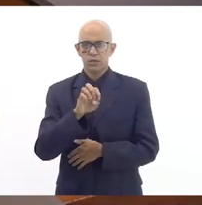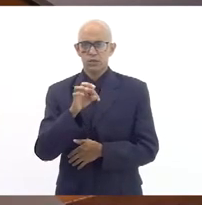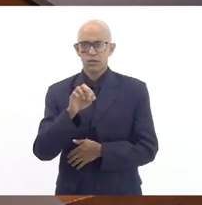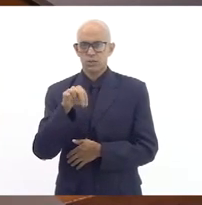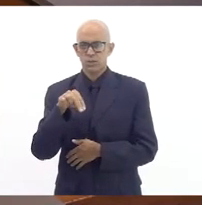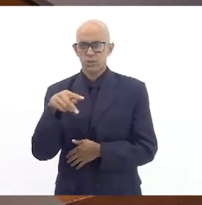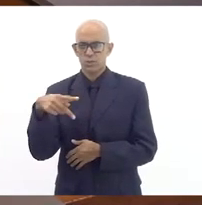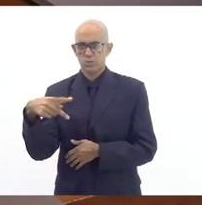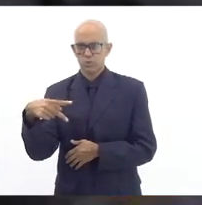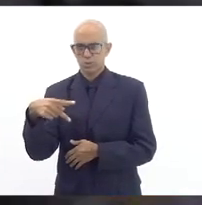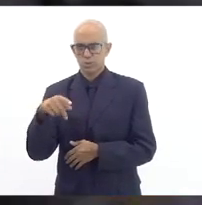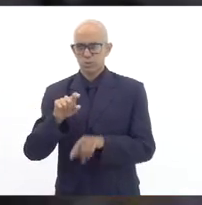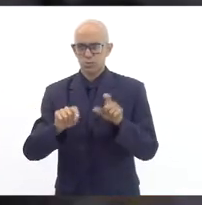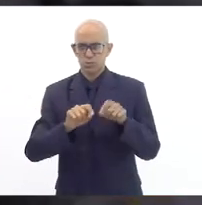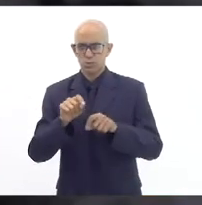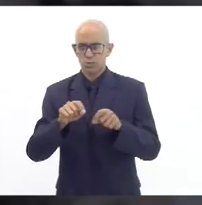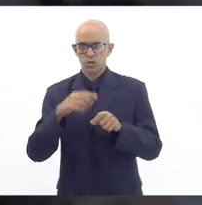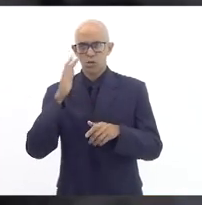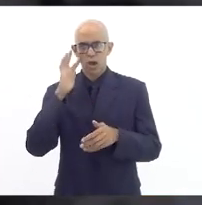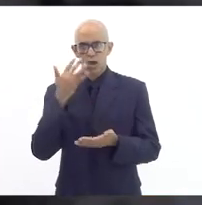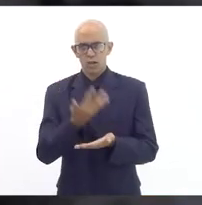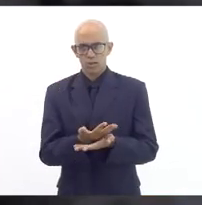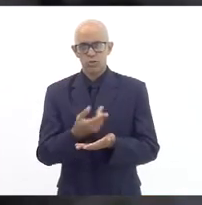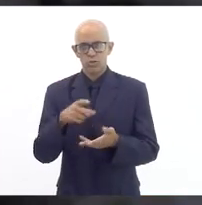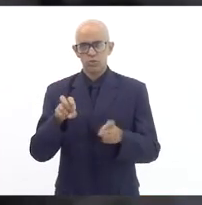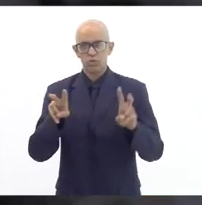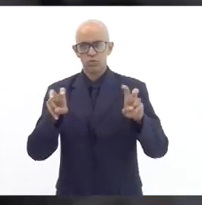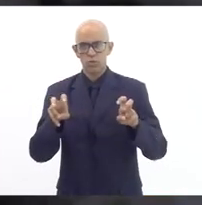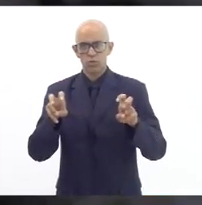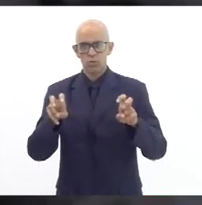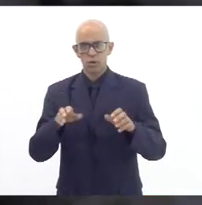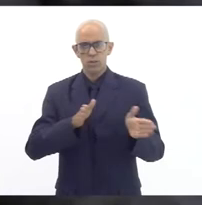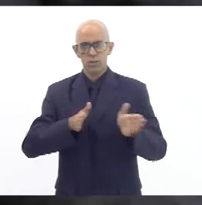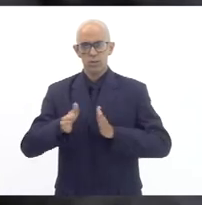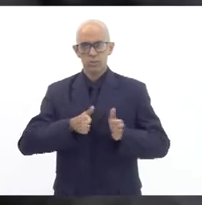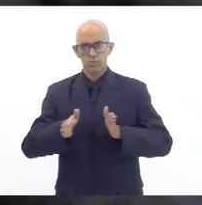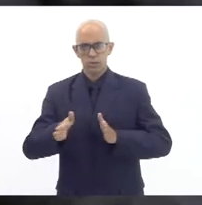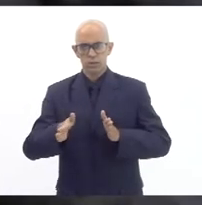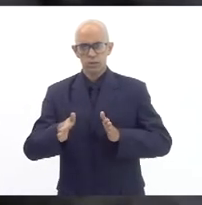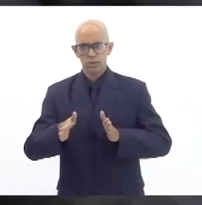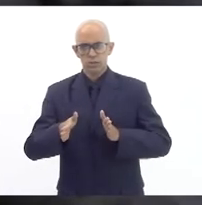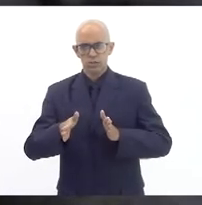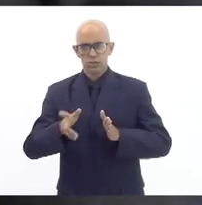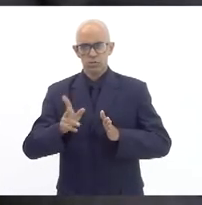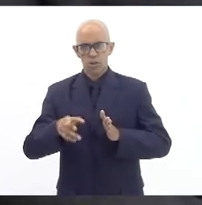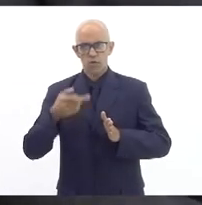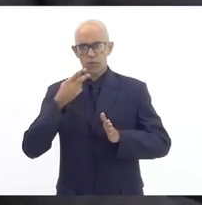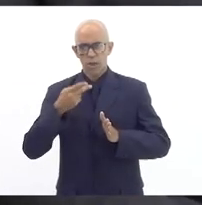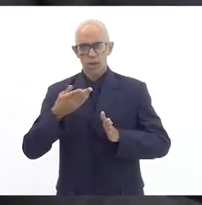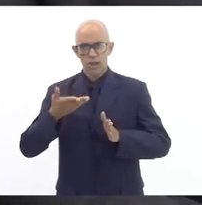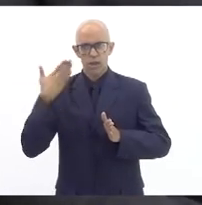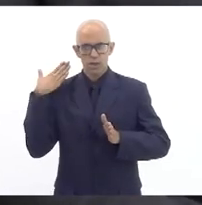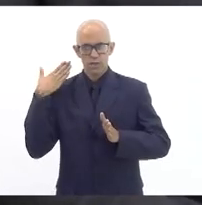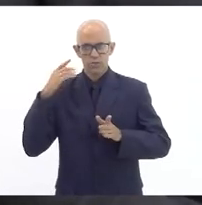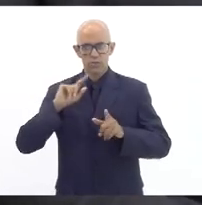eu acredito que a questão da acessibilidade, né, perguntada pelo Dr. Eduardo, como eu disse aqui anteriormente,